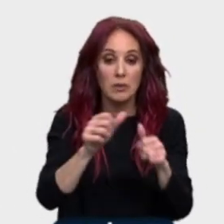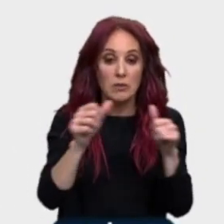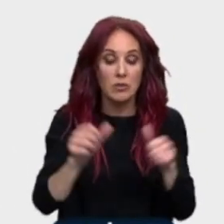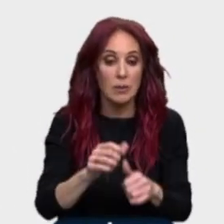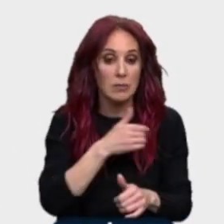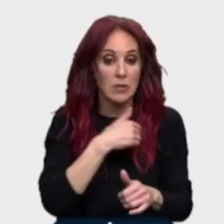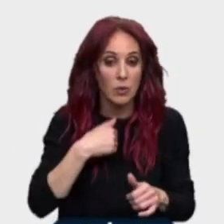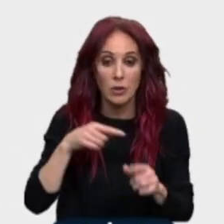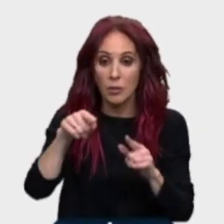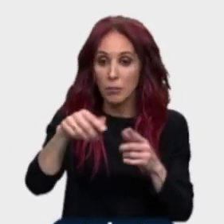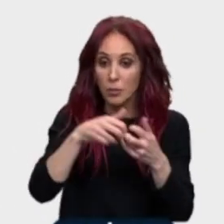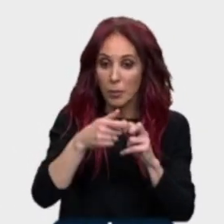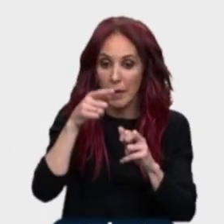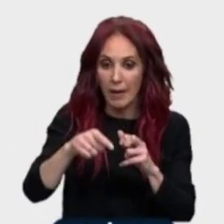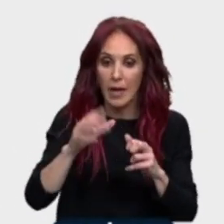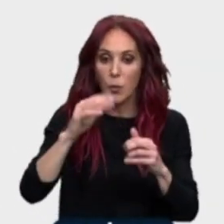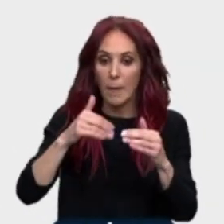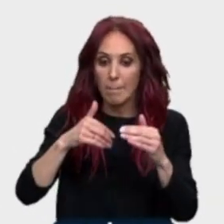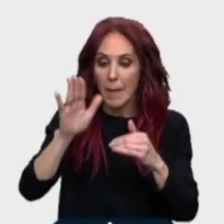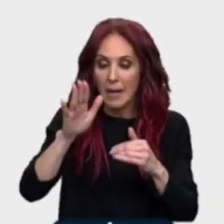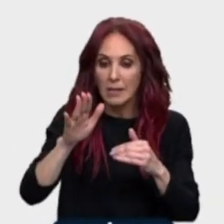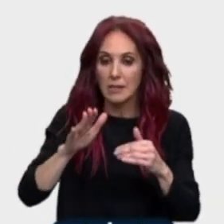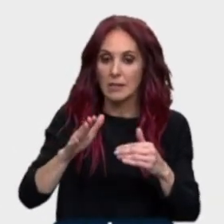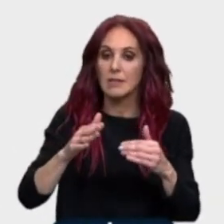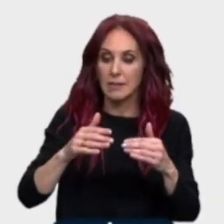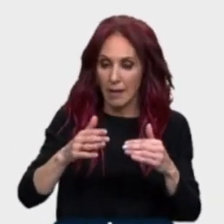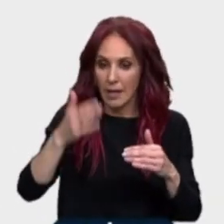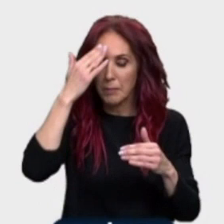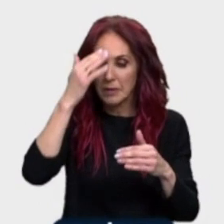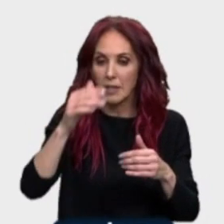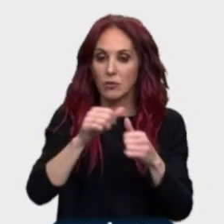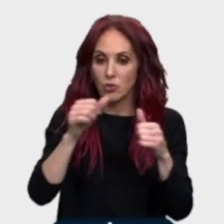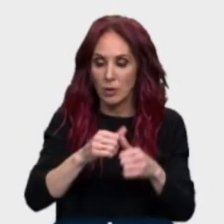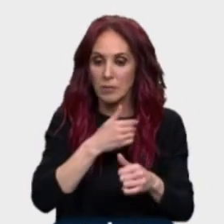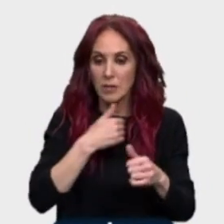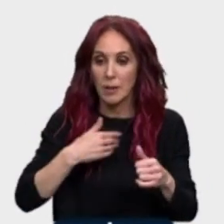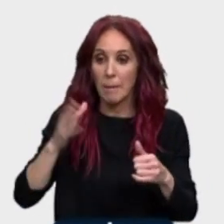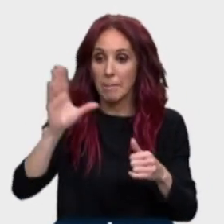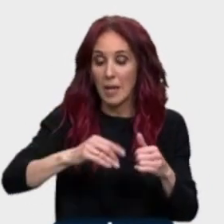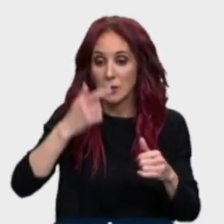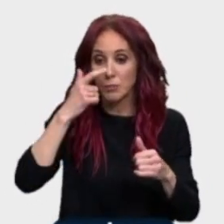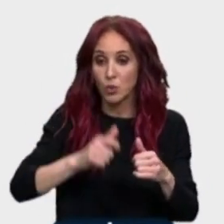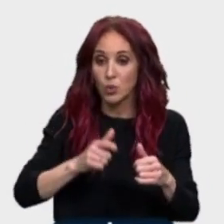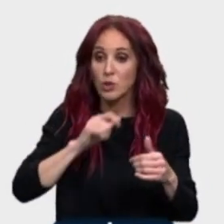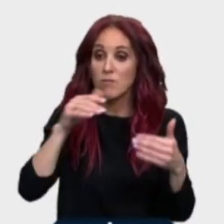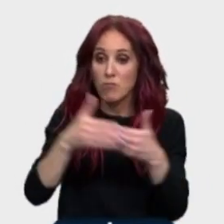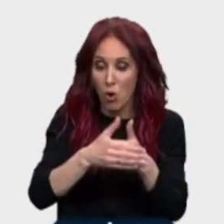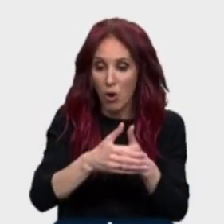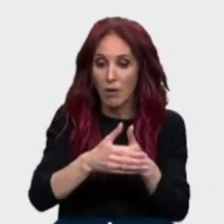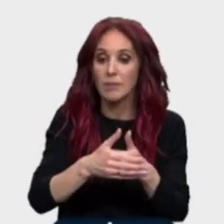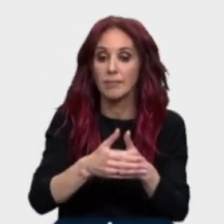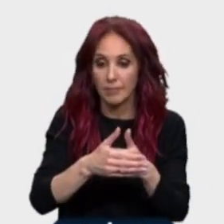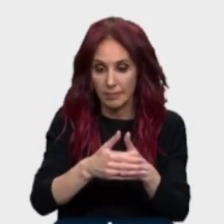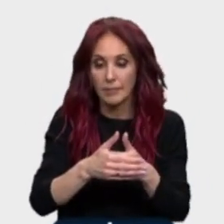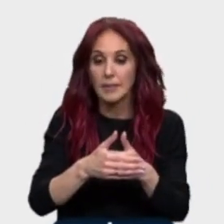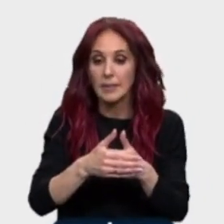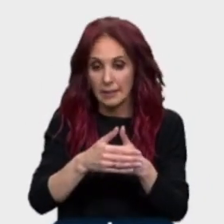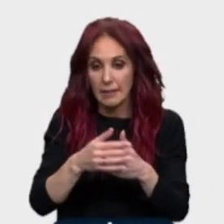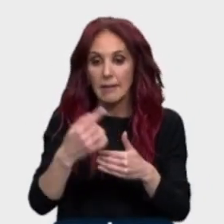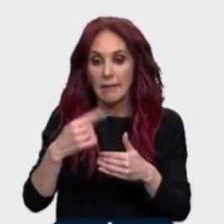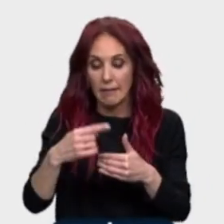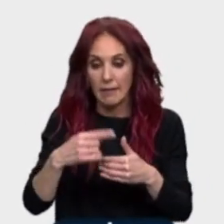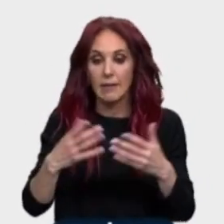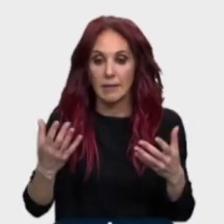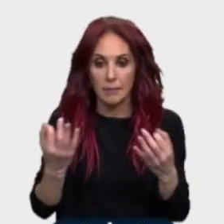problema, porque quando é ultrapassada a capacidade do sistema de saúde, há mais pessoas a morrer e a ter manifestações severas. E